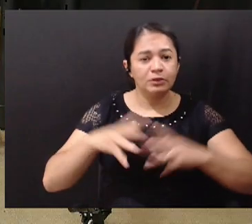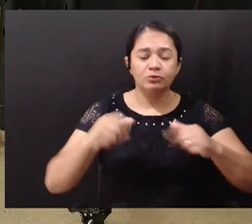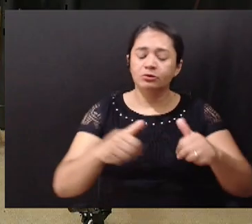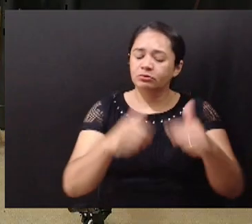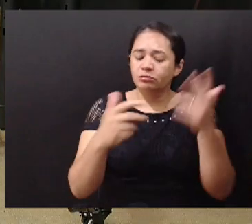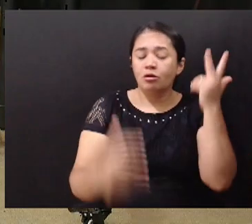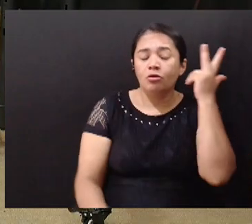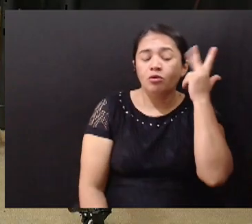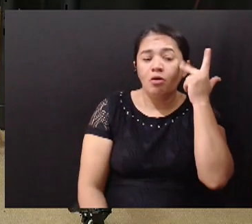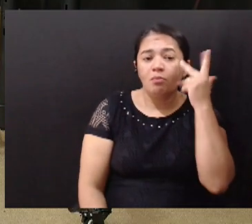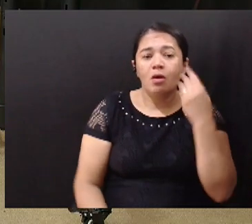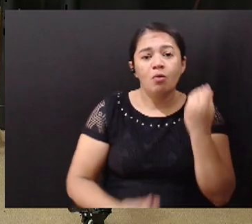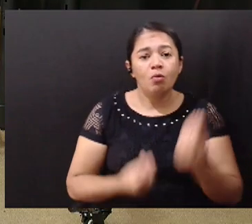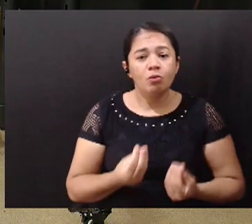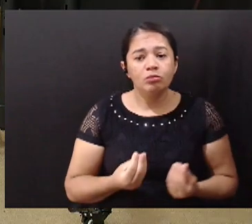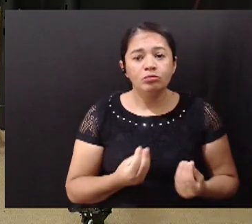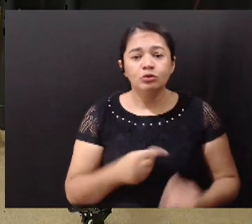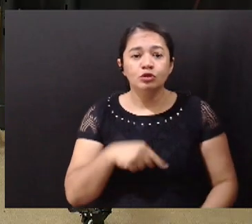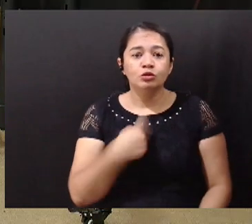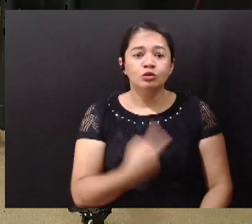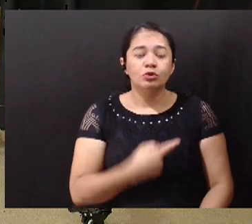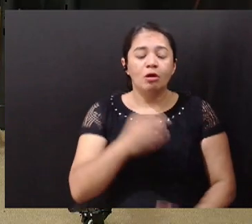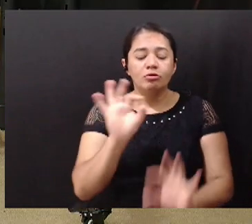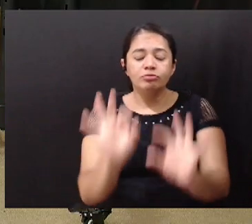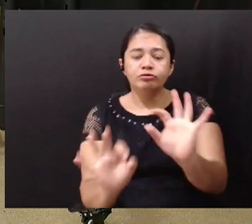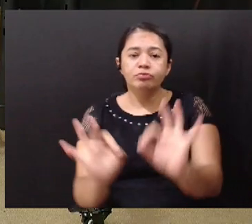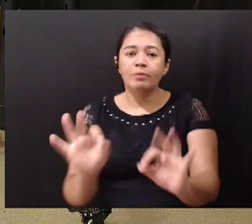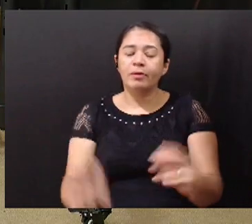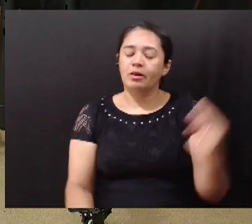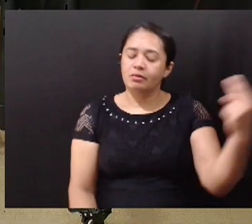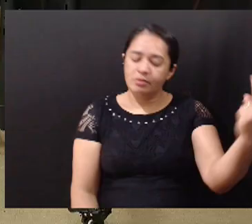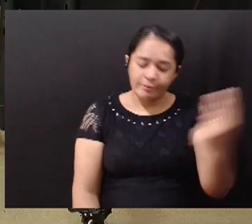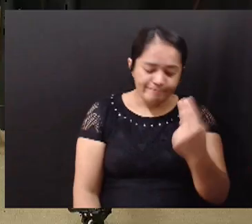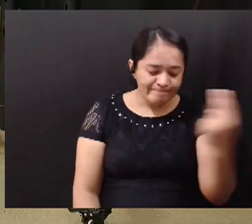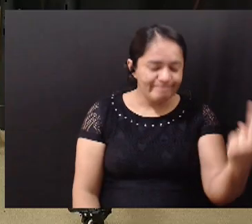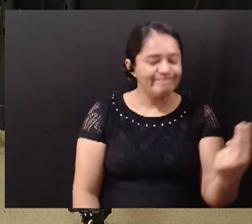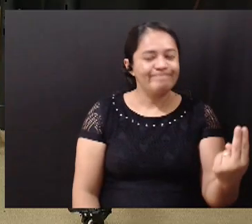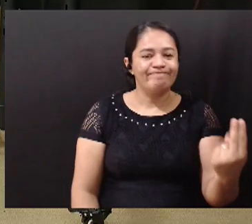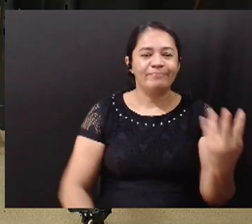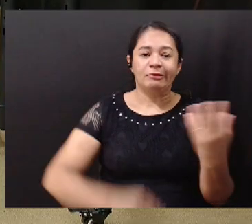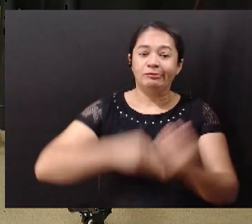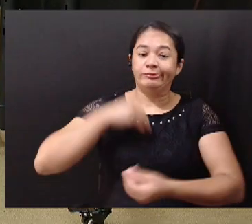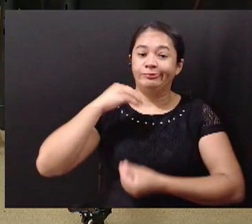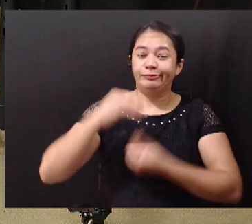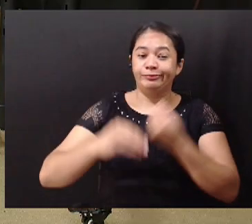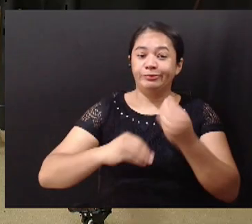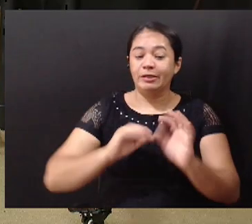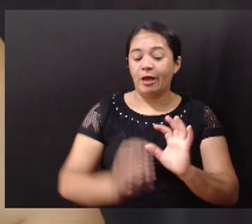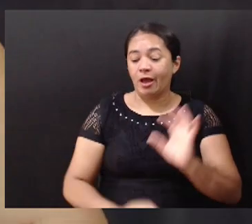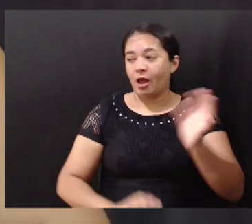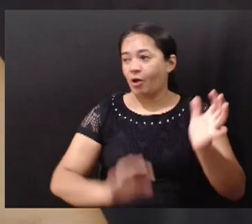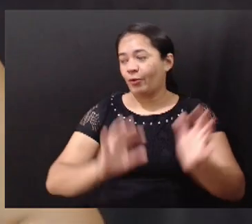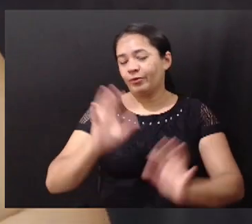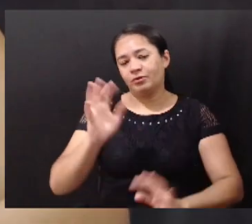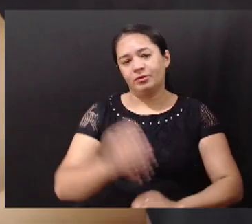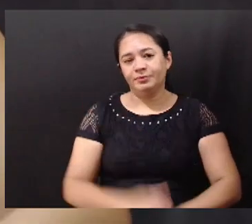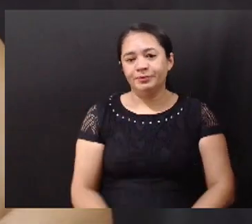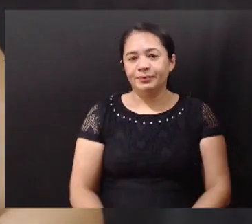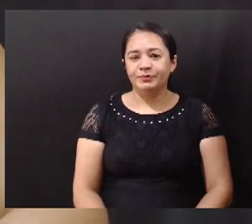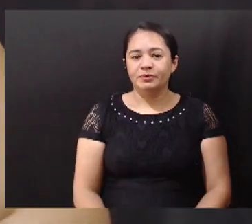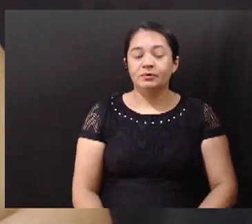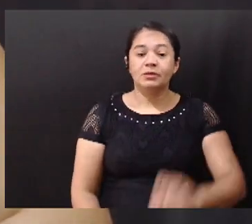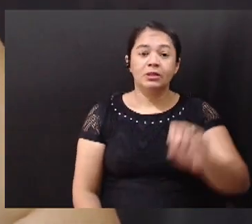gente organiza isso? Porque não adianta, o caos acaba sendo instalado, não é? Sim, e é um tema